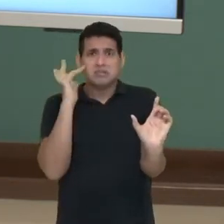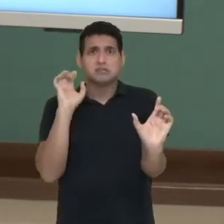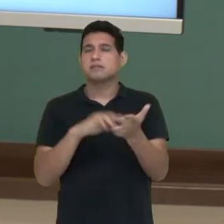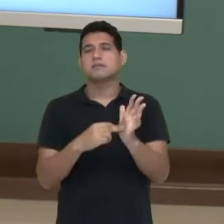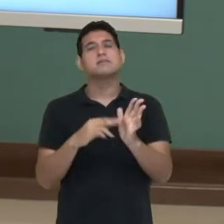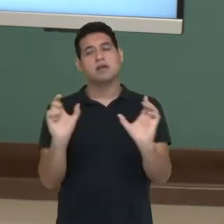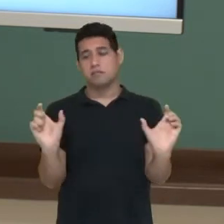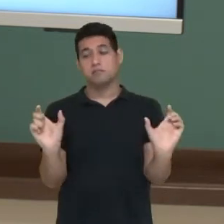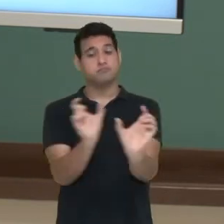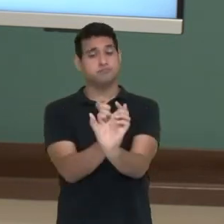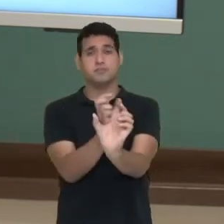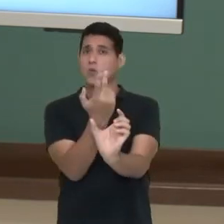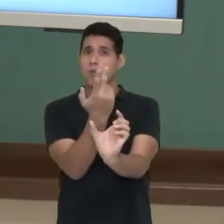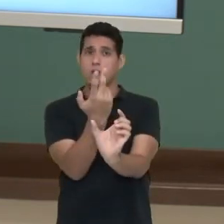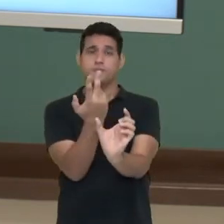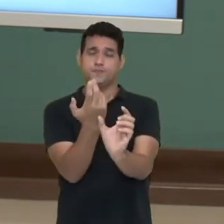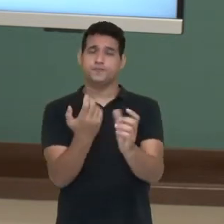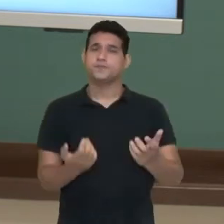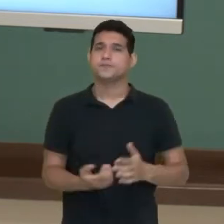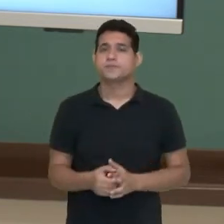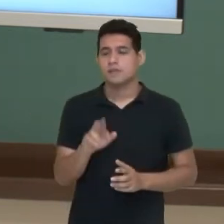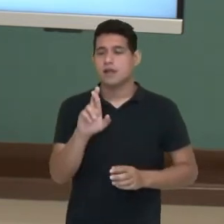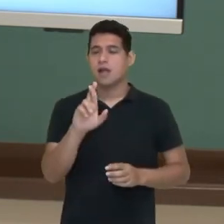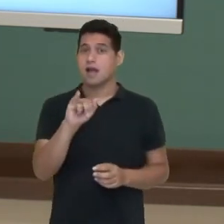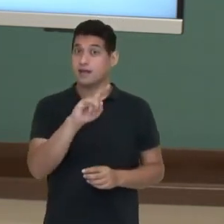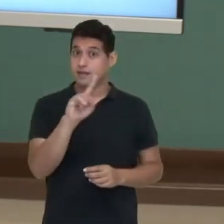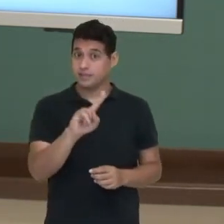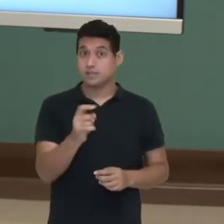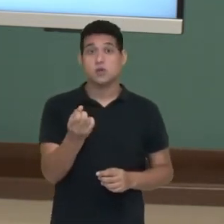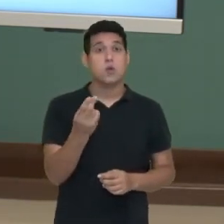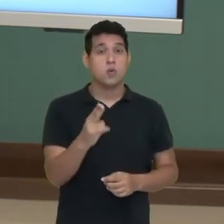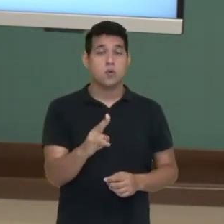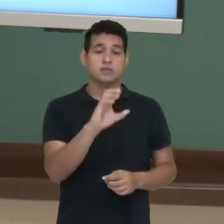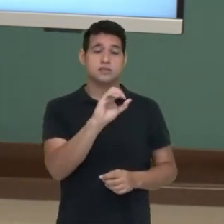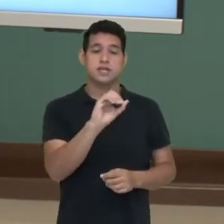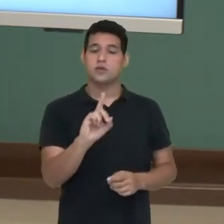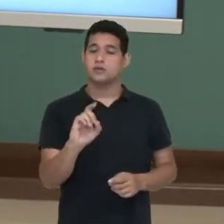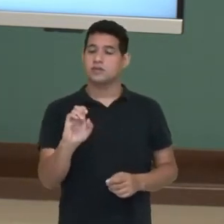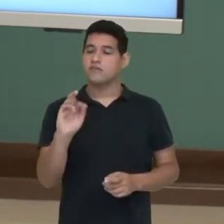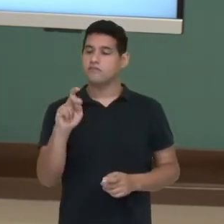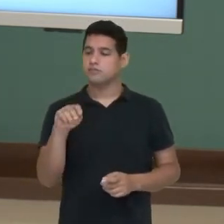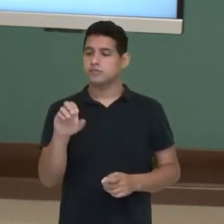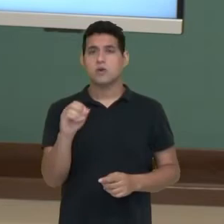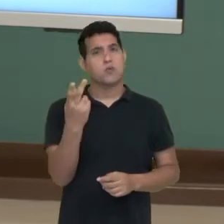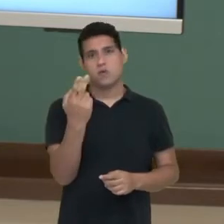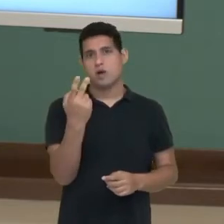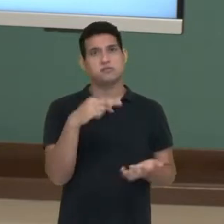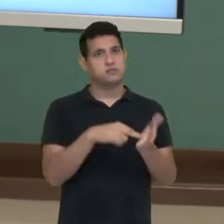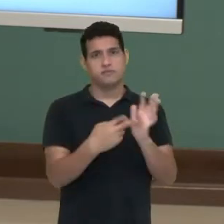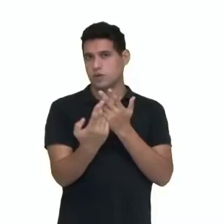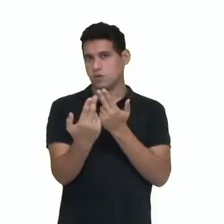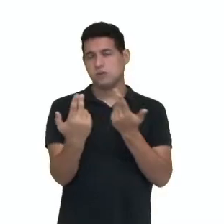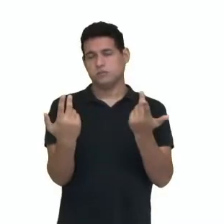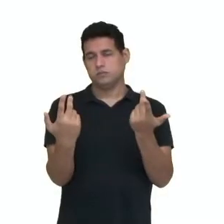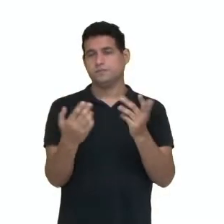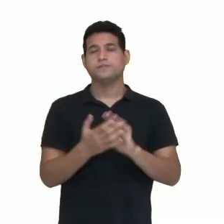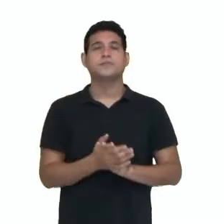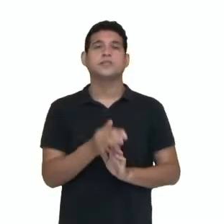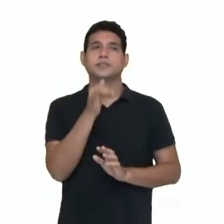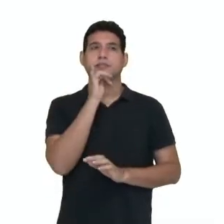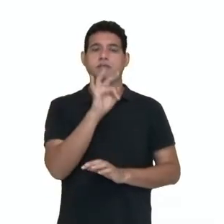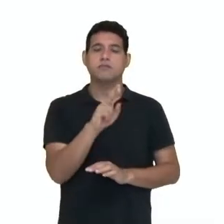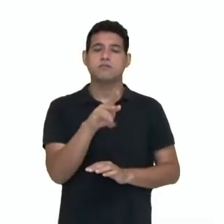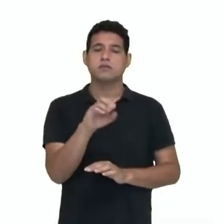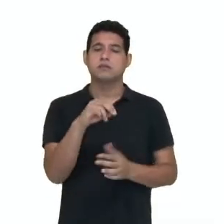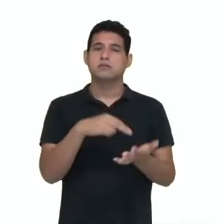você sabe sim, porque é a mesma coisa, raiz ou zero de função, tá bom? Então vamos lá. Uma função afim é